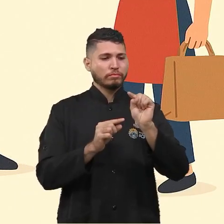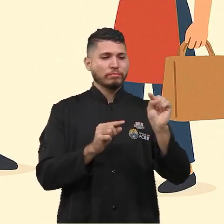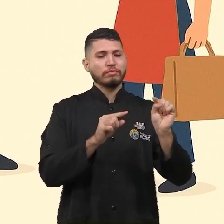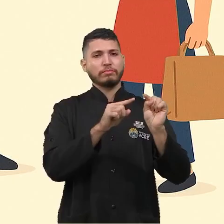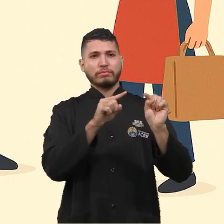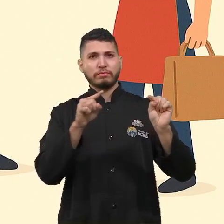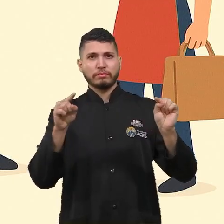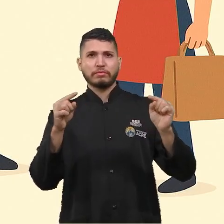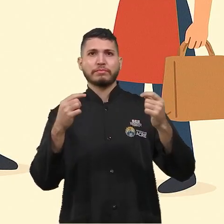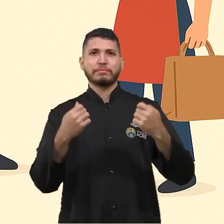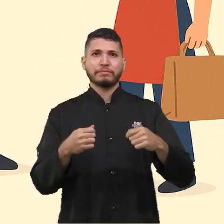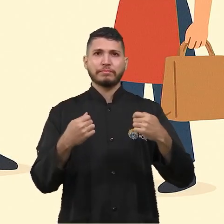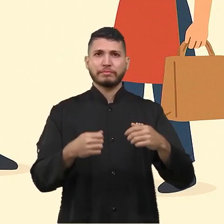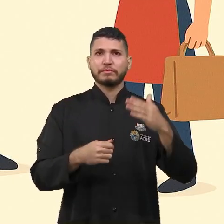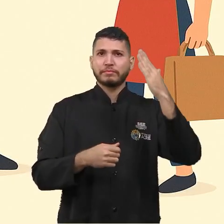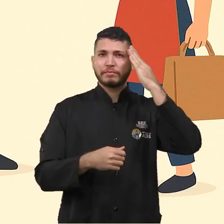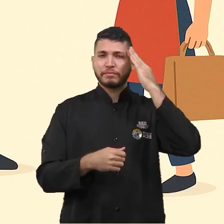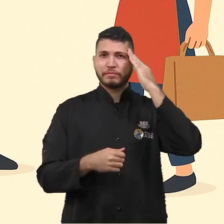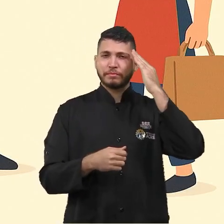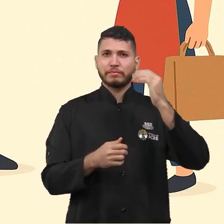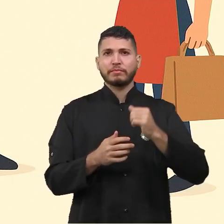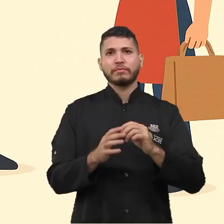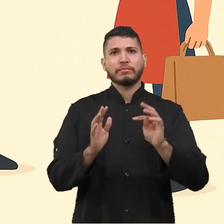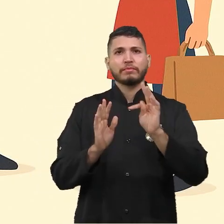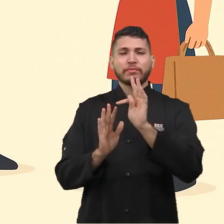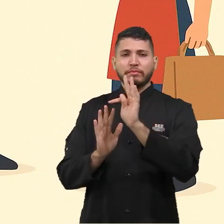precisamos entender o que o texto pede.